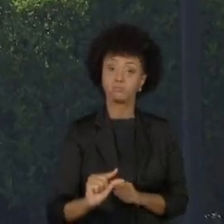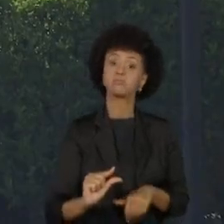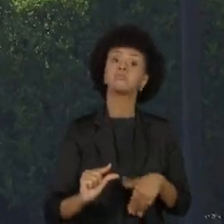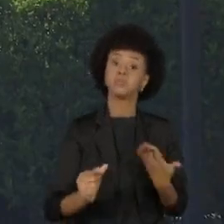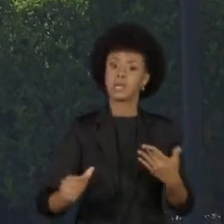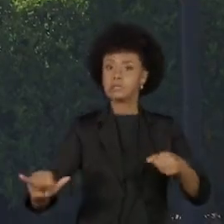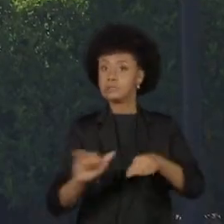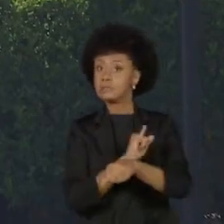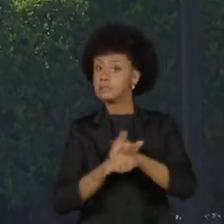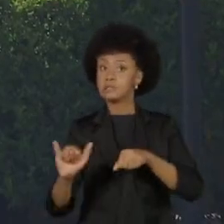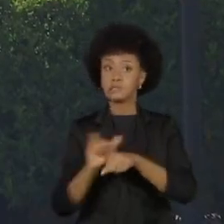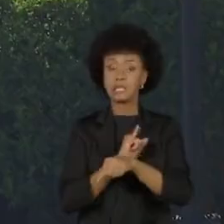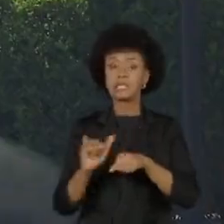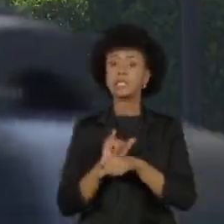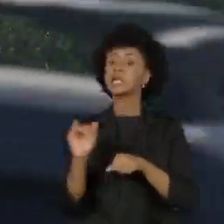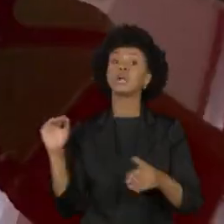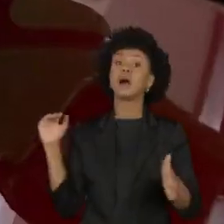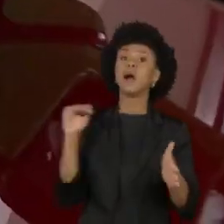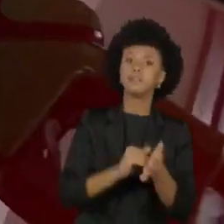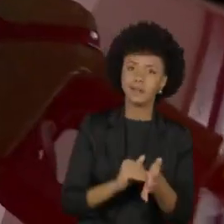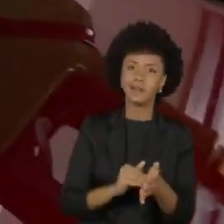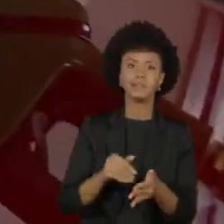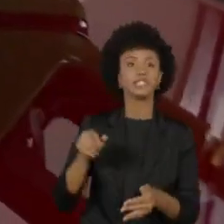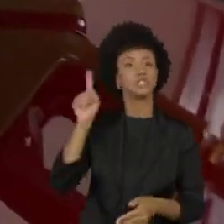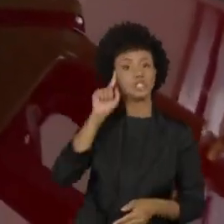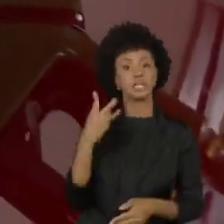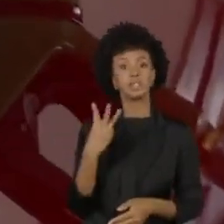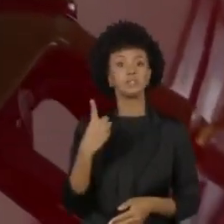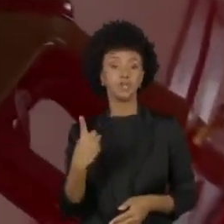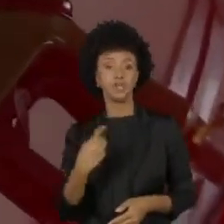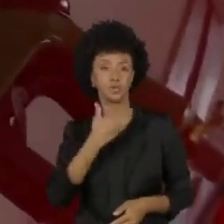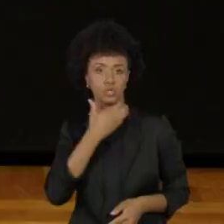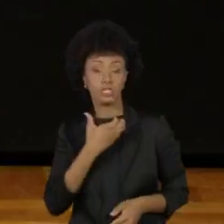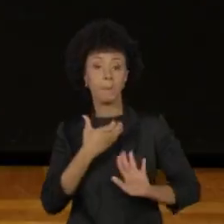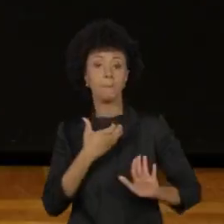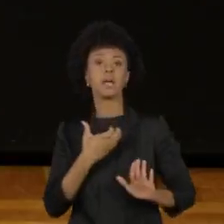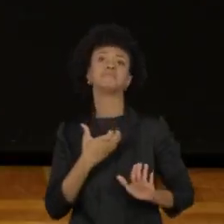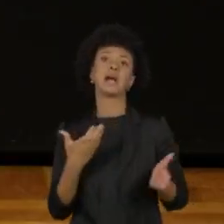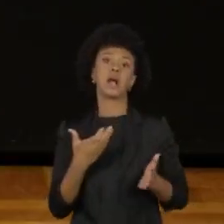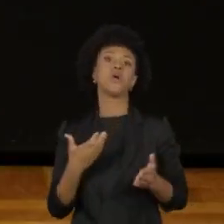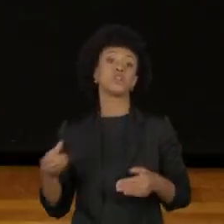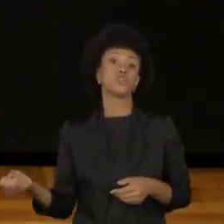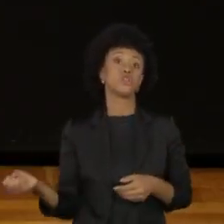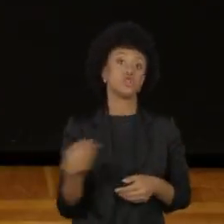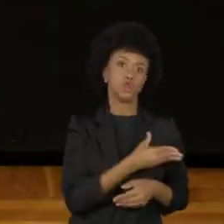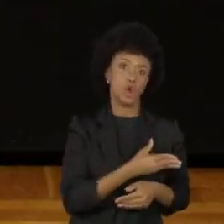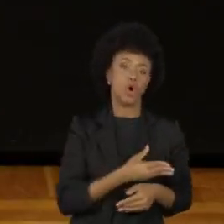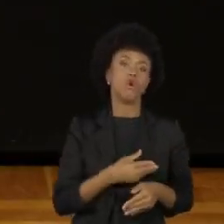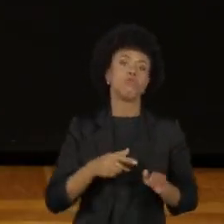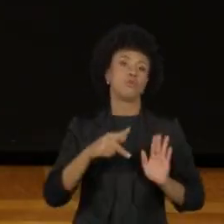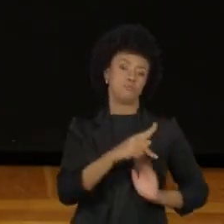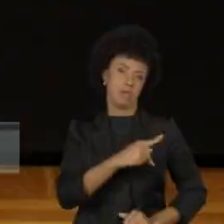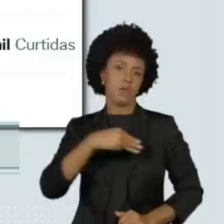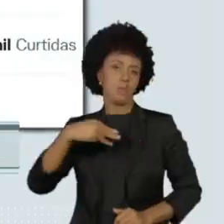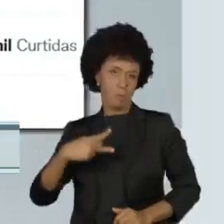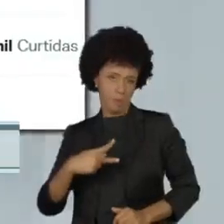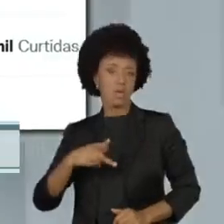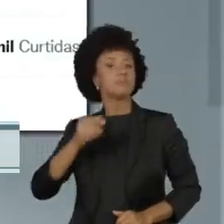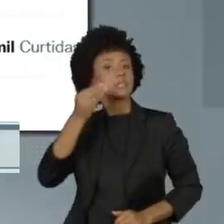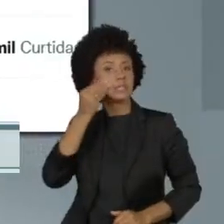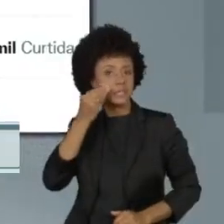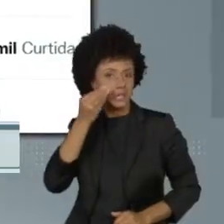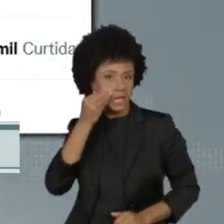vigorava até 31 de dezembro mas foi estendida por nova Medida Provisória assinada pelo presidente Lula